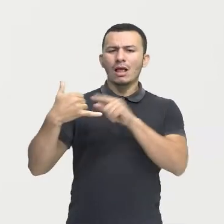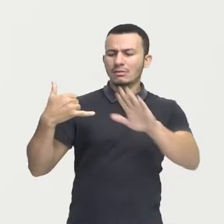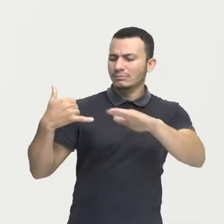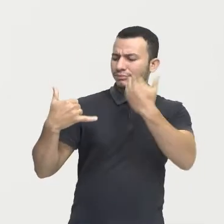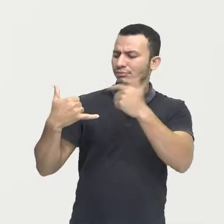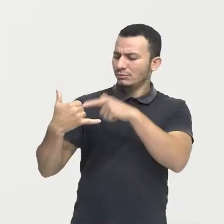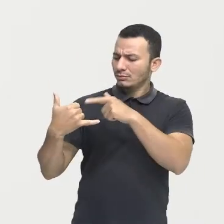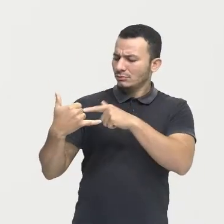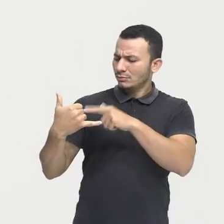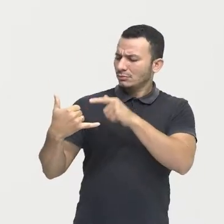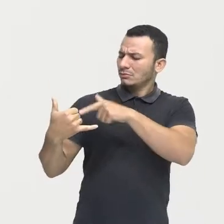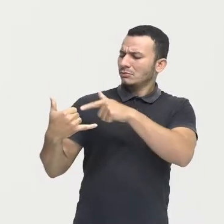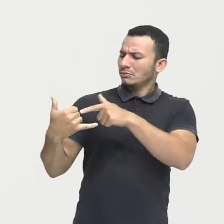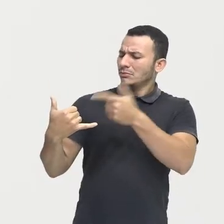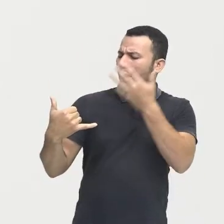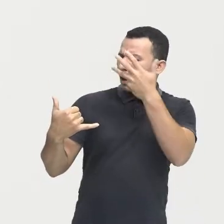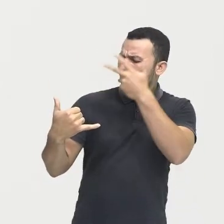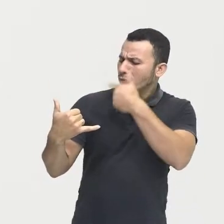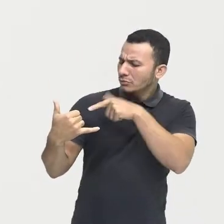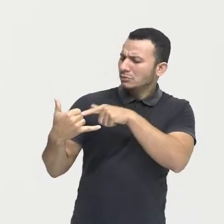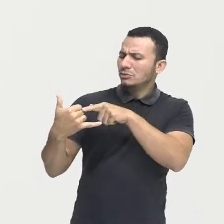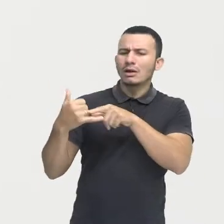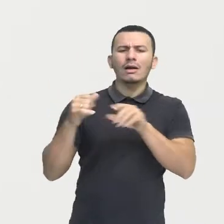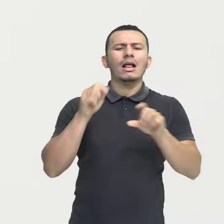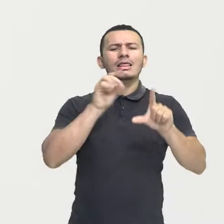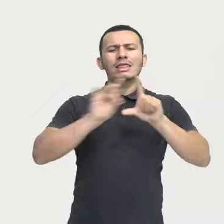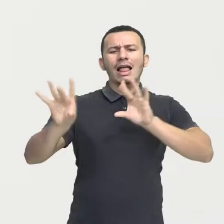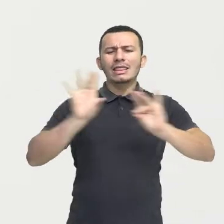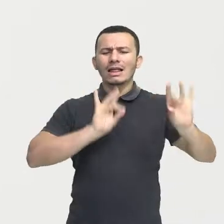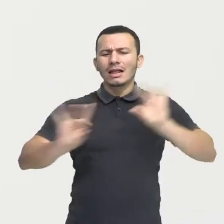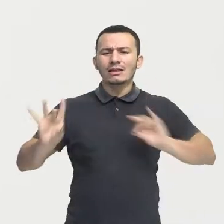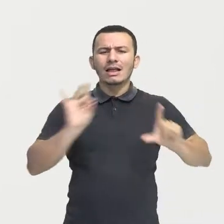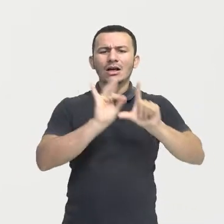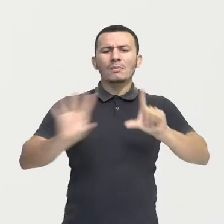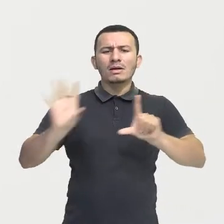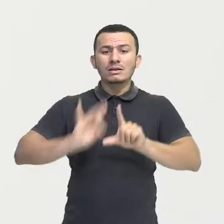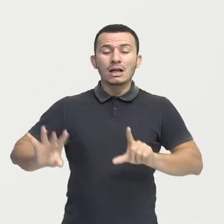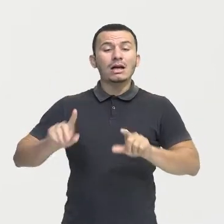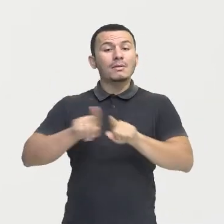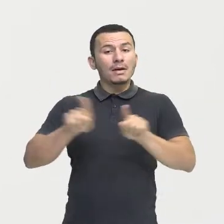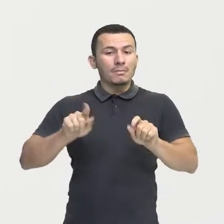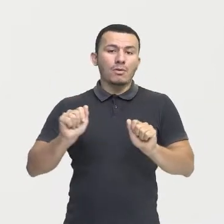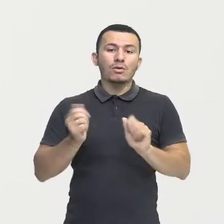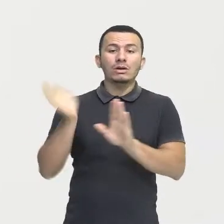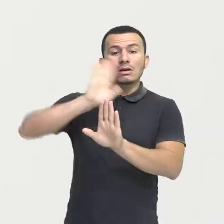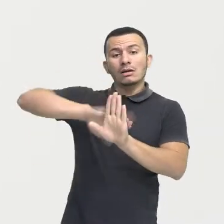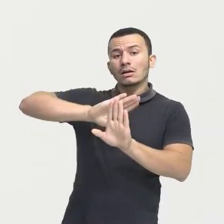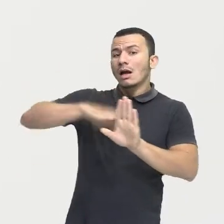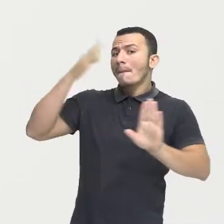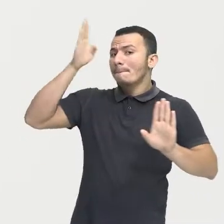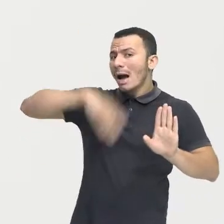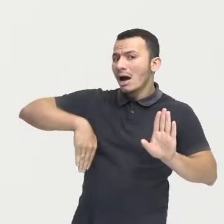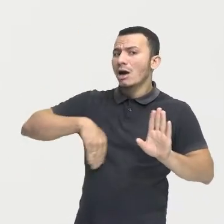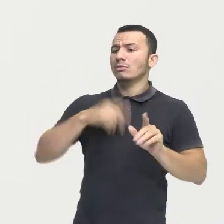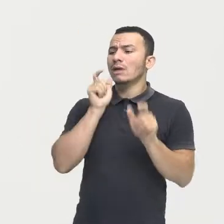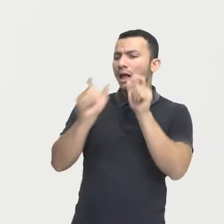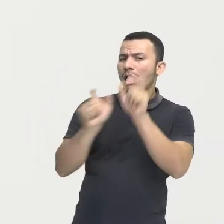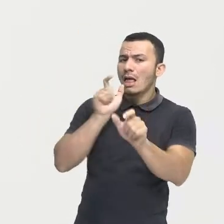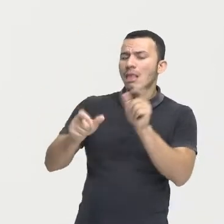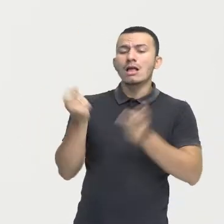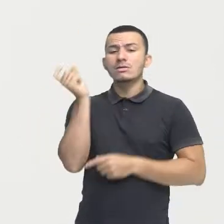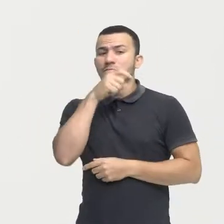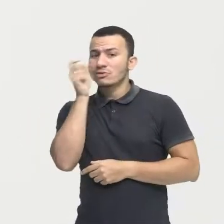celular, ah, é bonitinha, eu vou compartilhar com todo mundo. Aí muitas vezes está falando mal de alguém, muitas vezes está ofendendo alguém, muitas vezes é